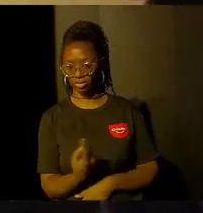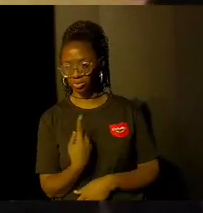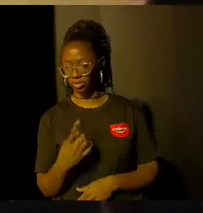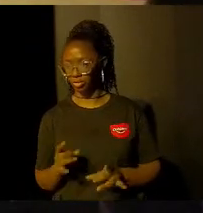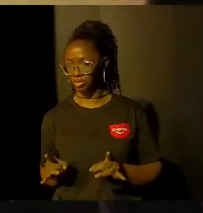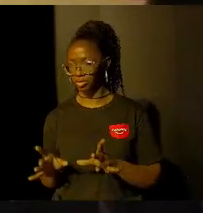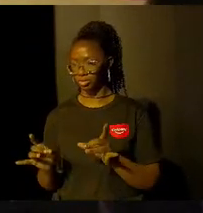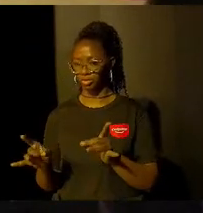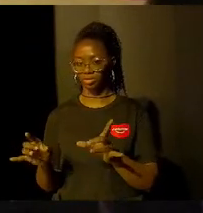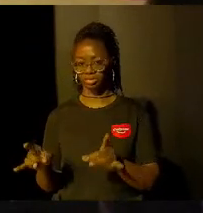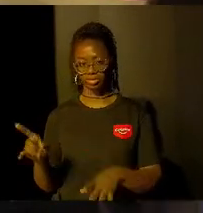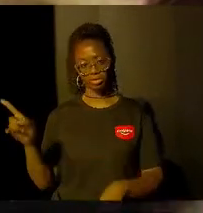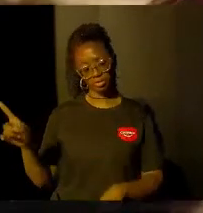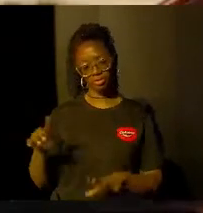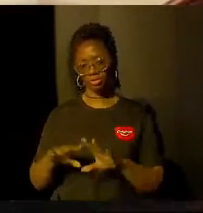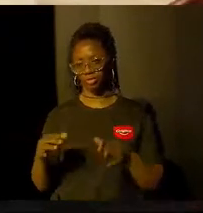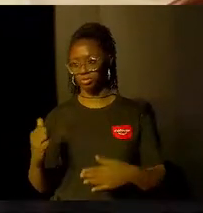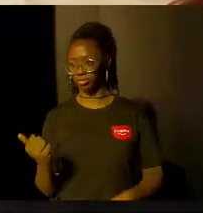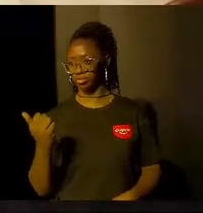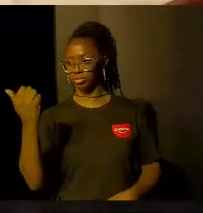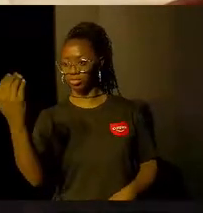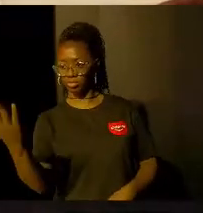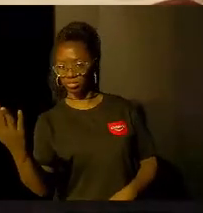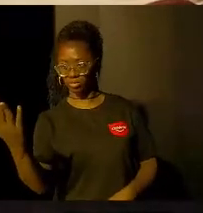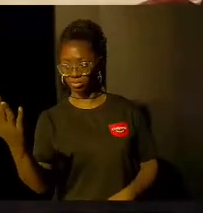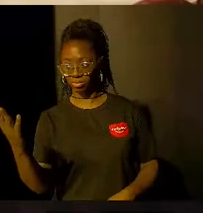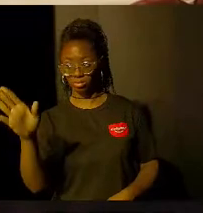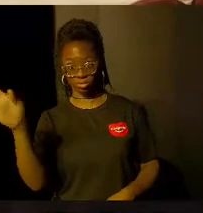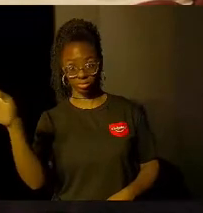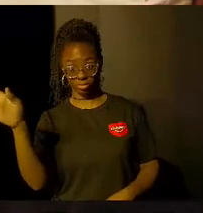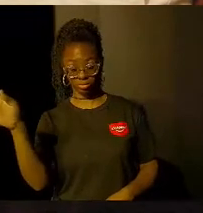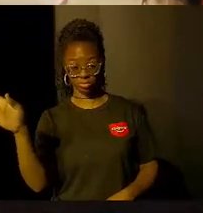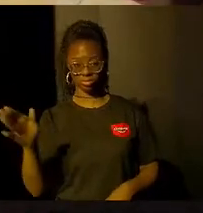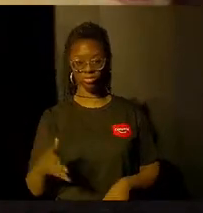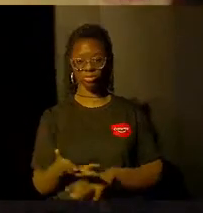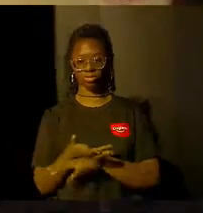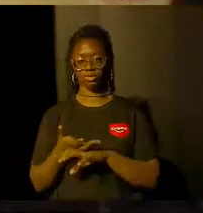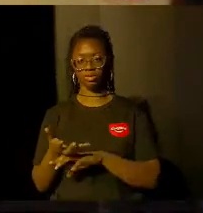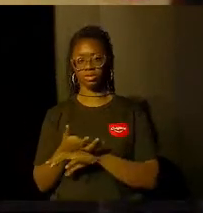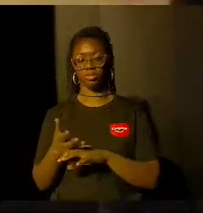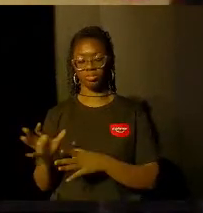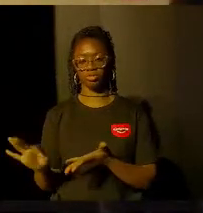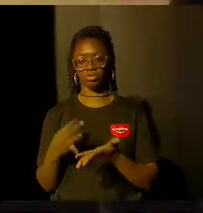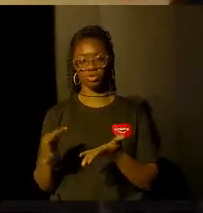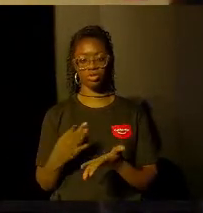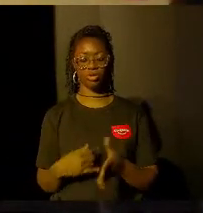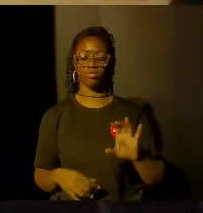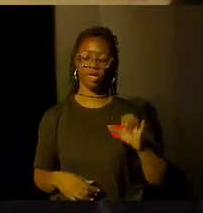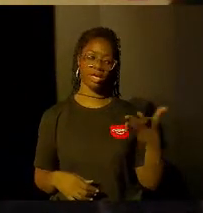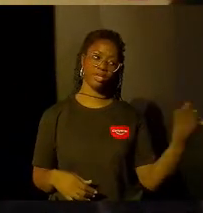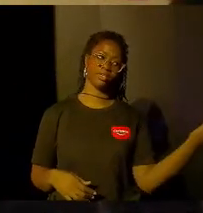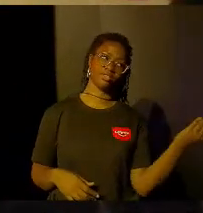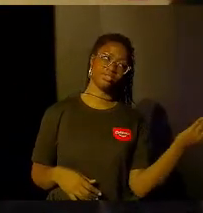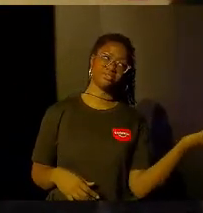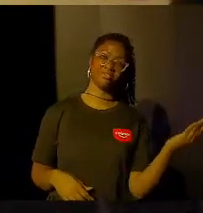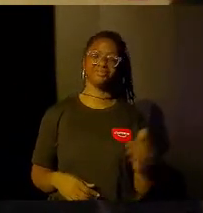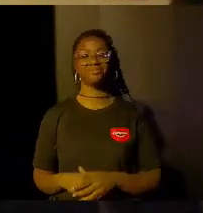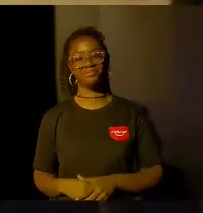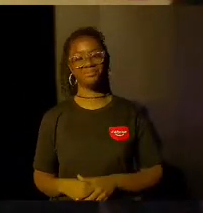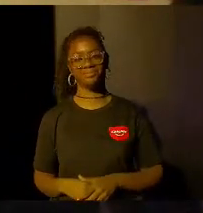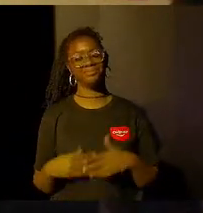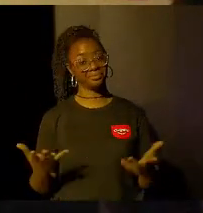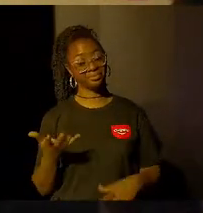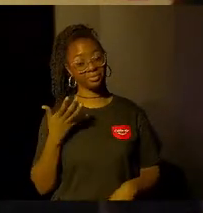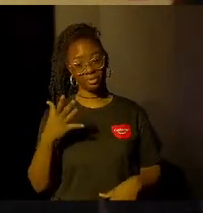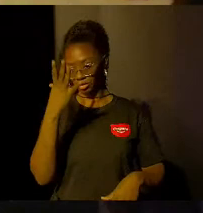estão à venda aqui na banca frente do café na lateral ali na praça de autógrafos à esquerda Então quem quiser depois tirar